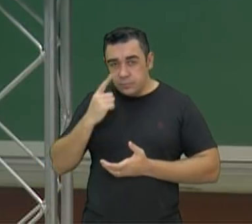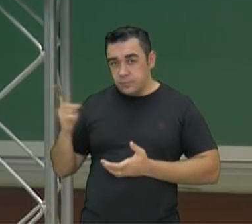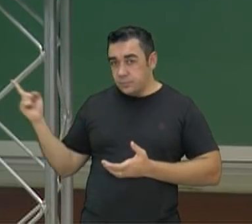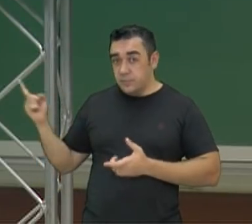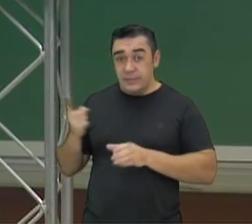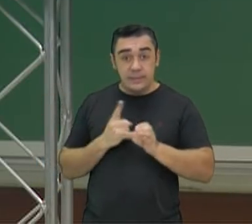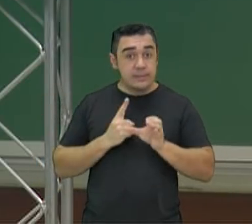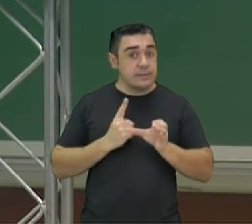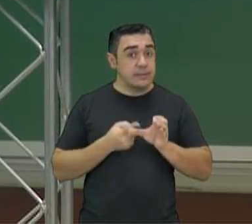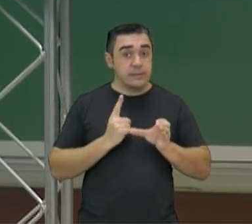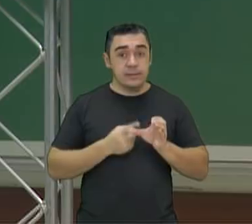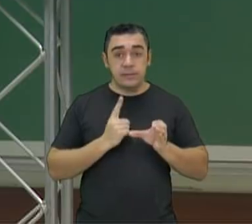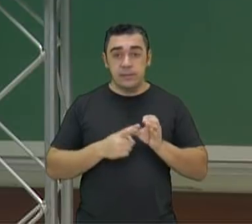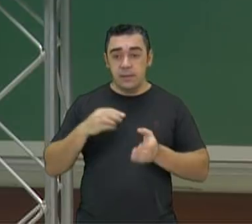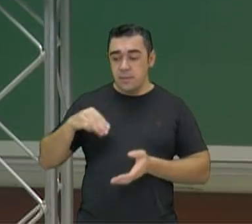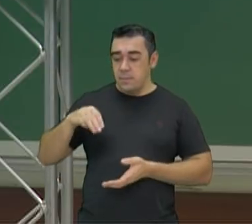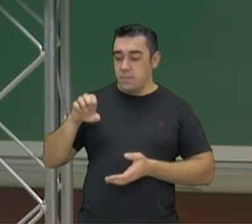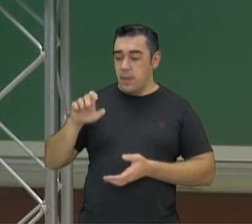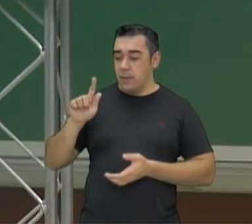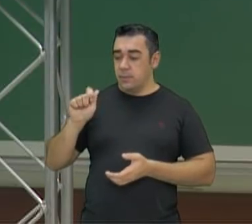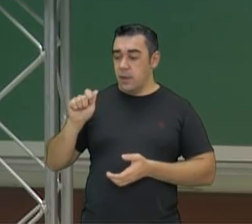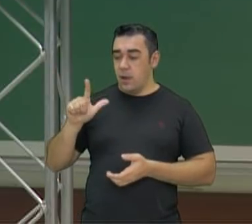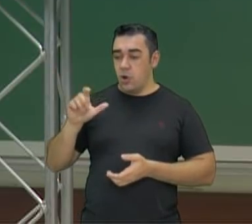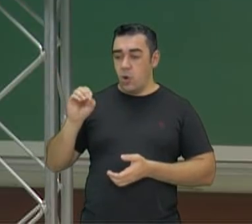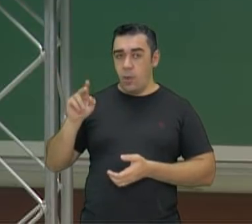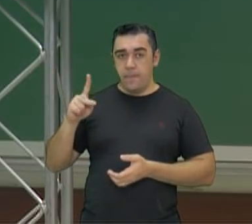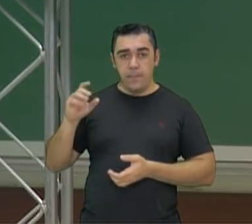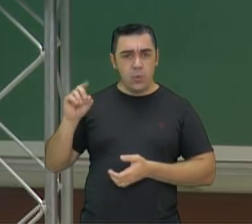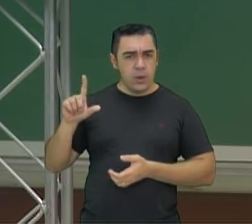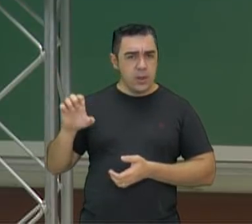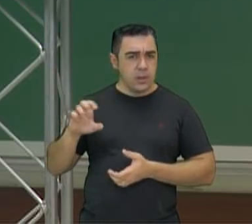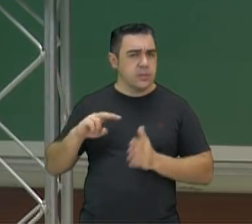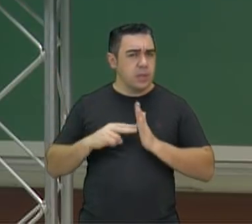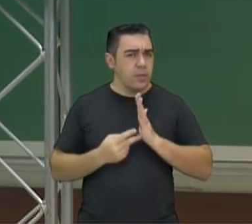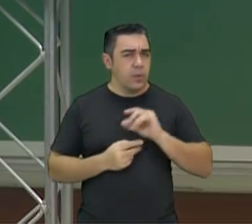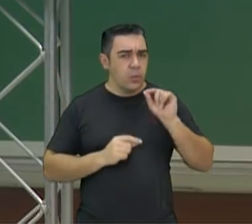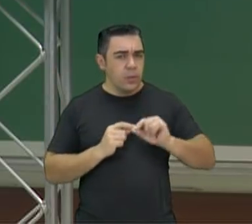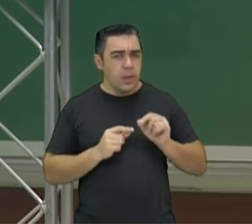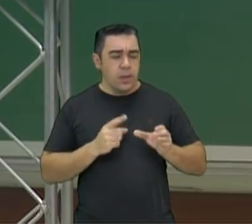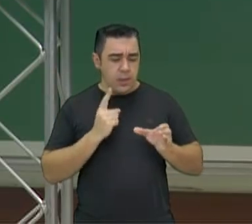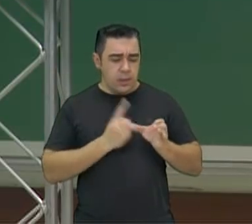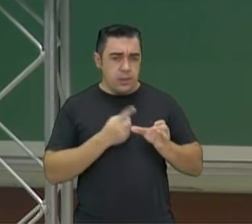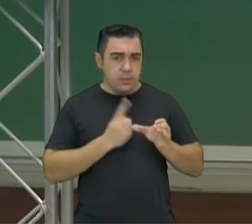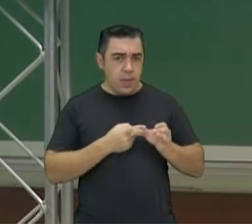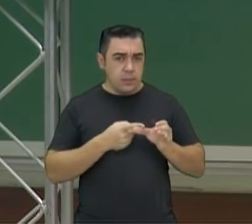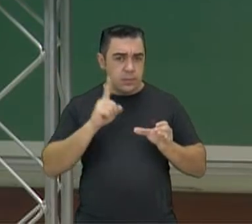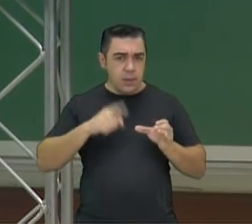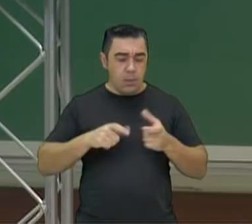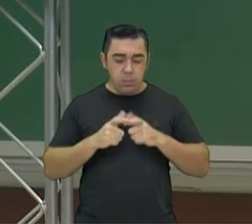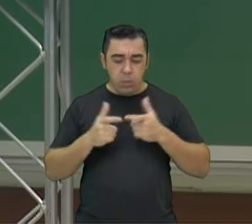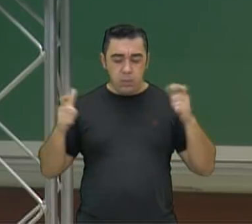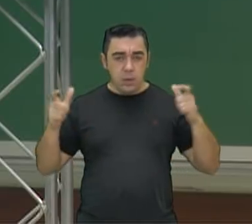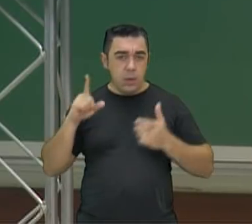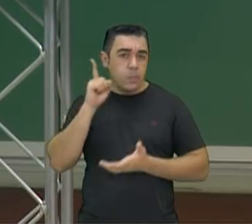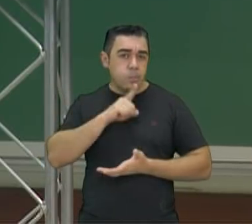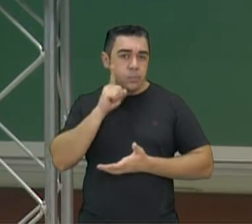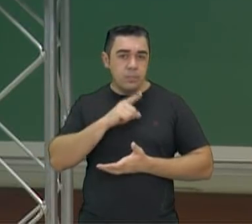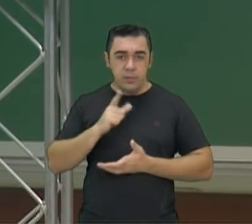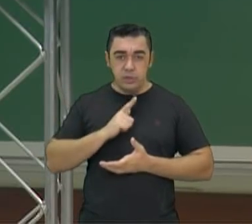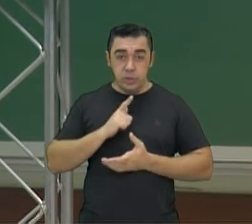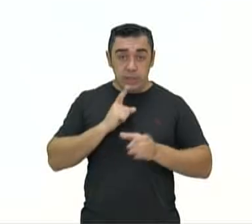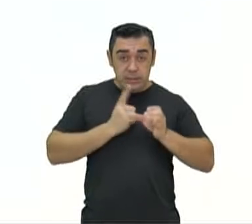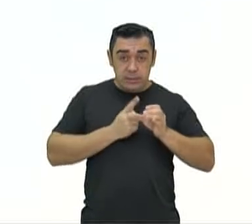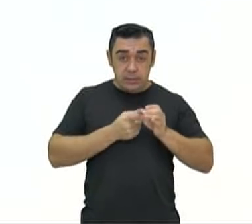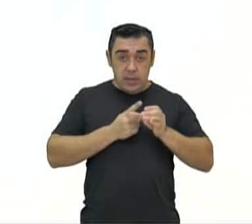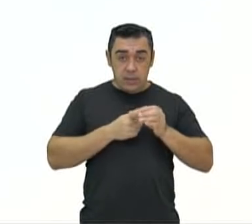espaço urbano, megalópolis, olha aí, ó. O espaço urbano nos Estados Unidos, o que aconteceu? As